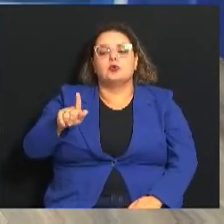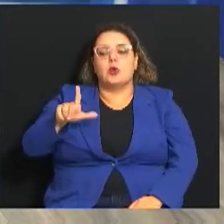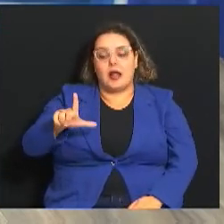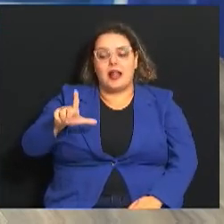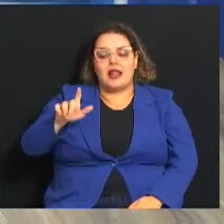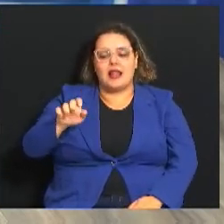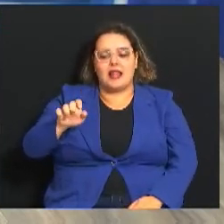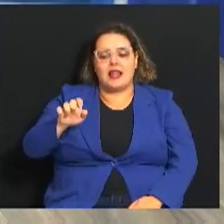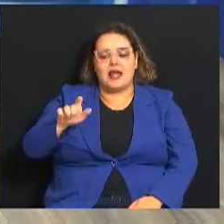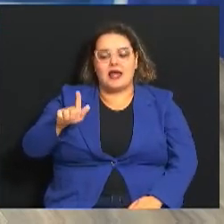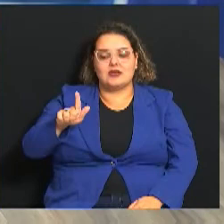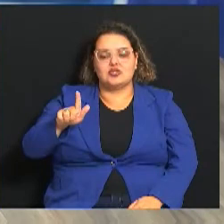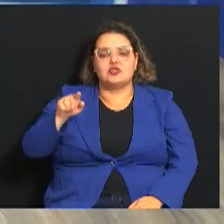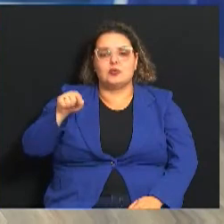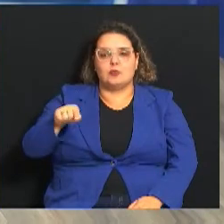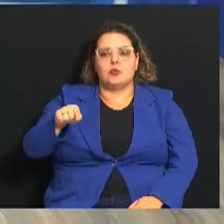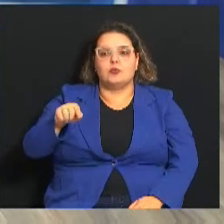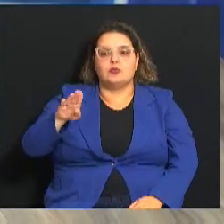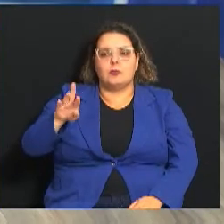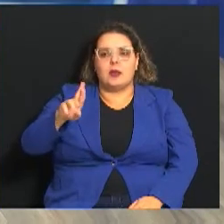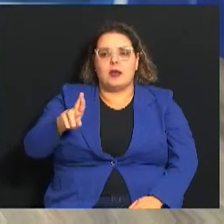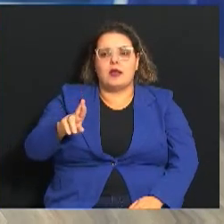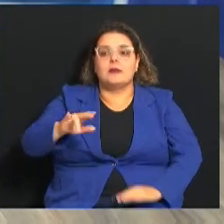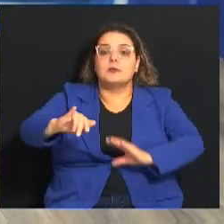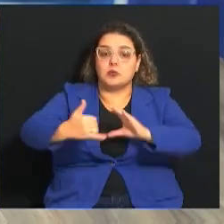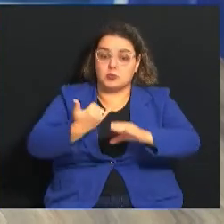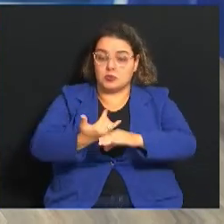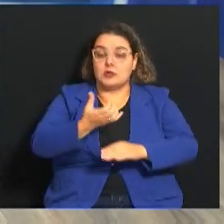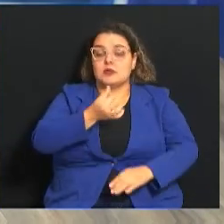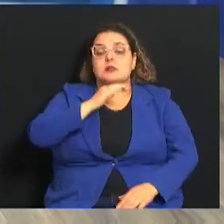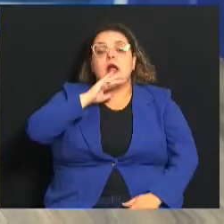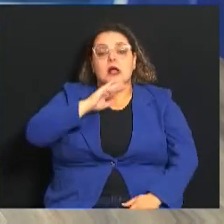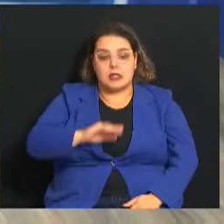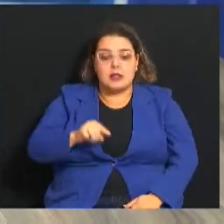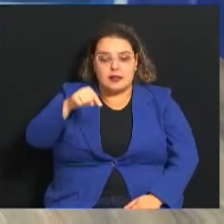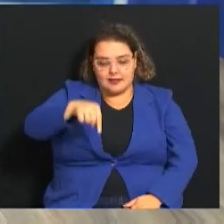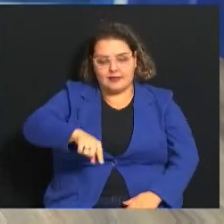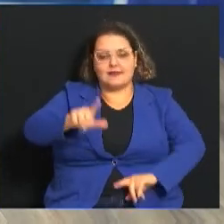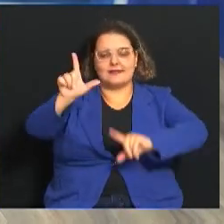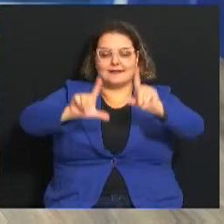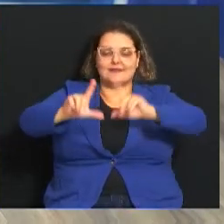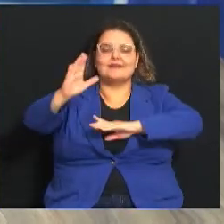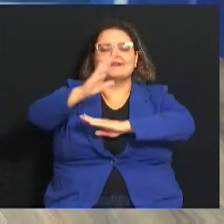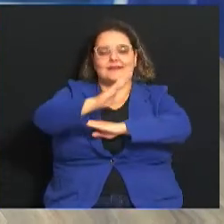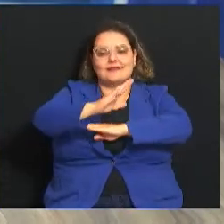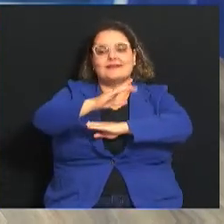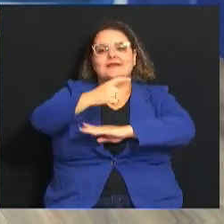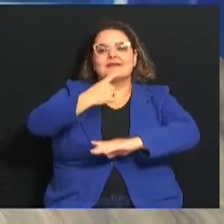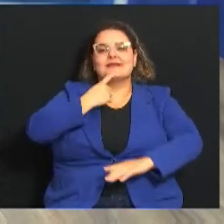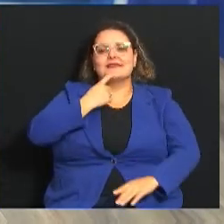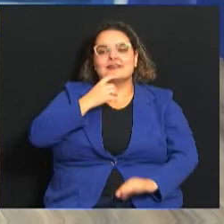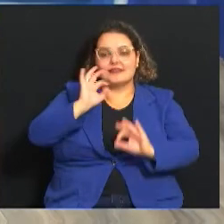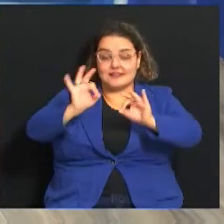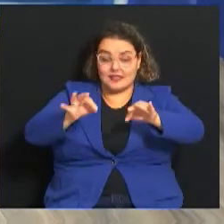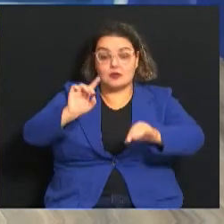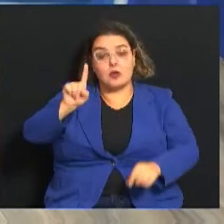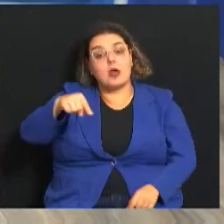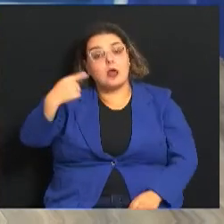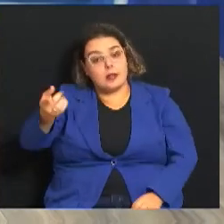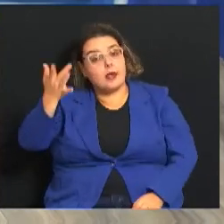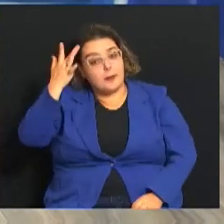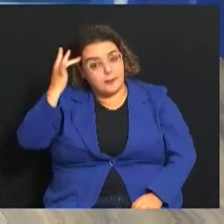campinas.sp.leg.br, pelo YouTube a partir das 6 horas da tarde e, claro, aqui pela TV Câmara Campinas, tá certo? E amanhã a gente